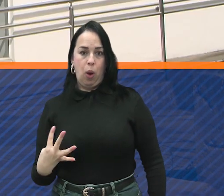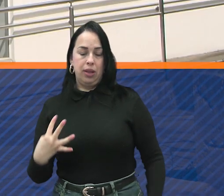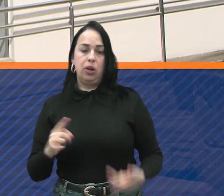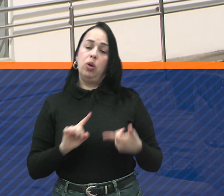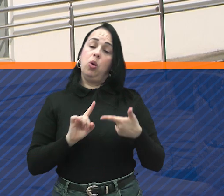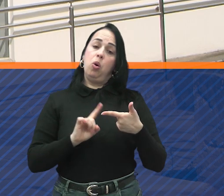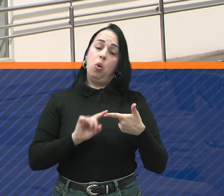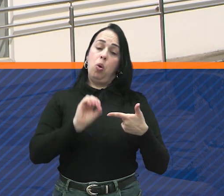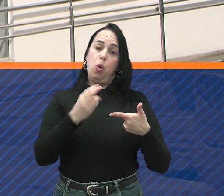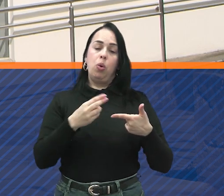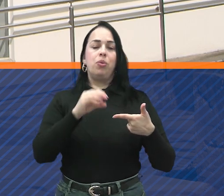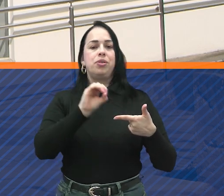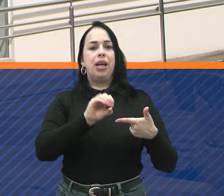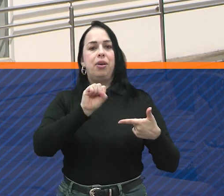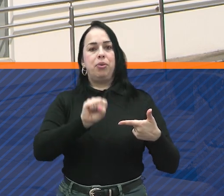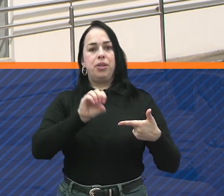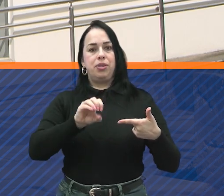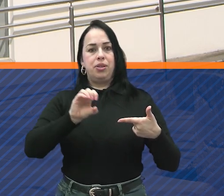4004-0104 e